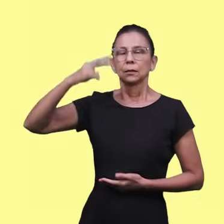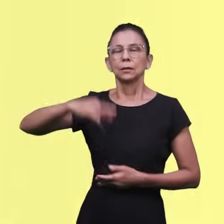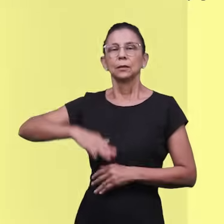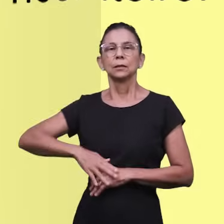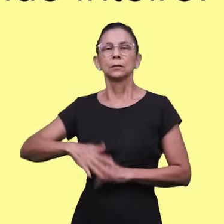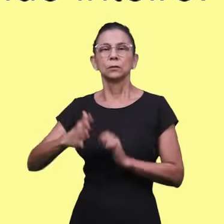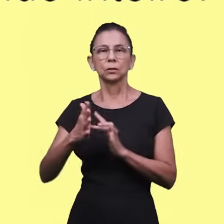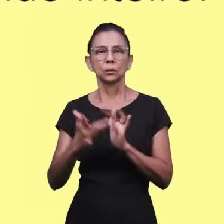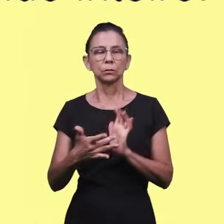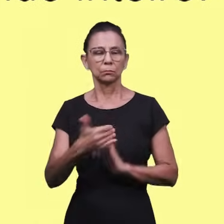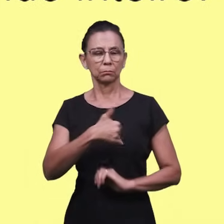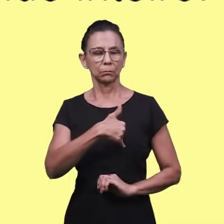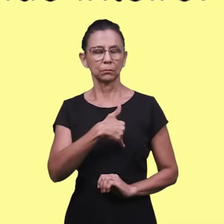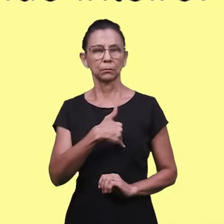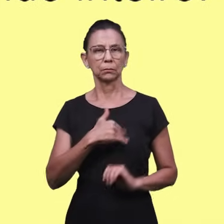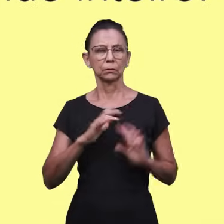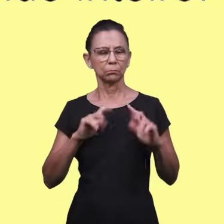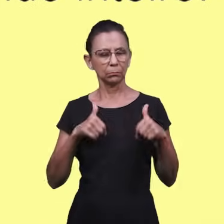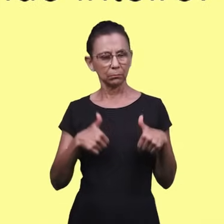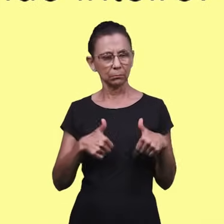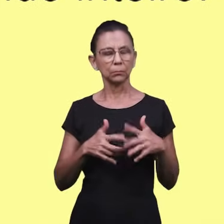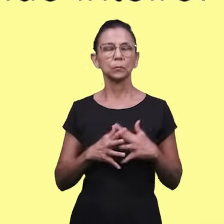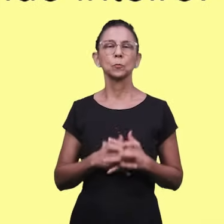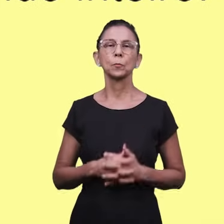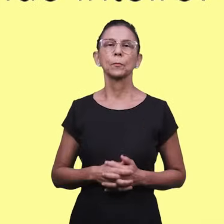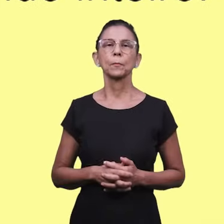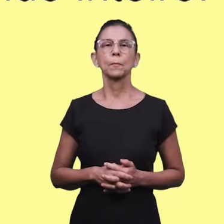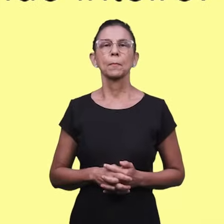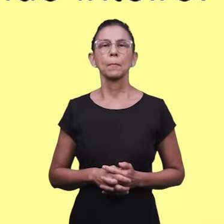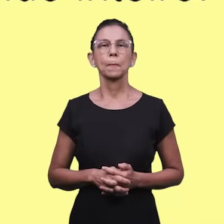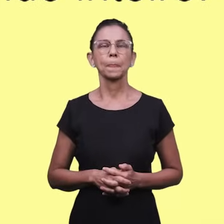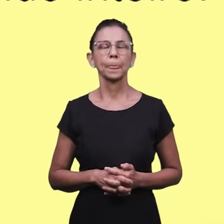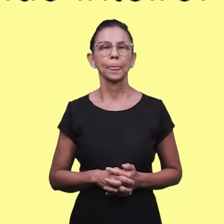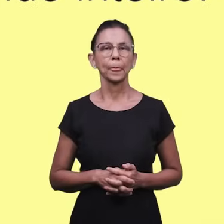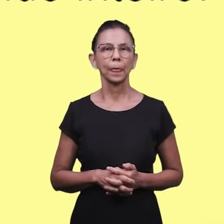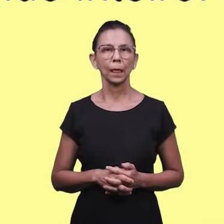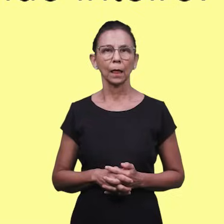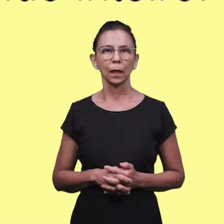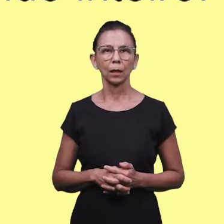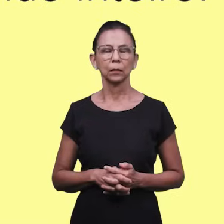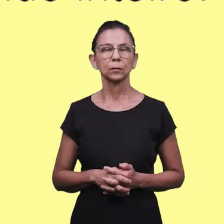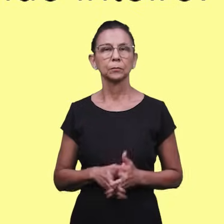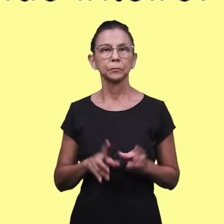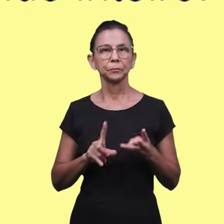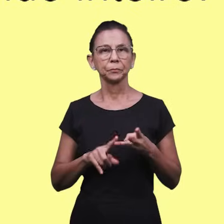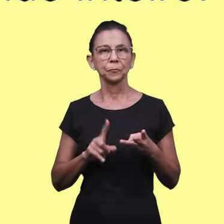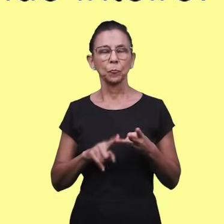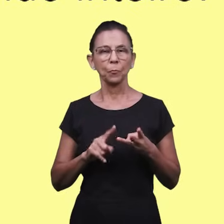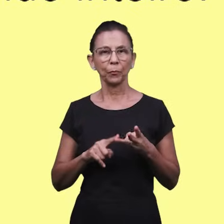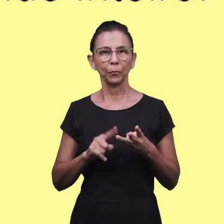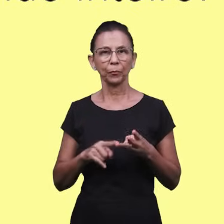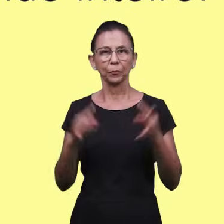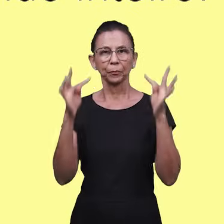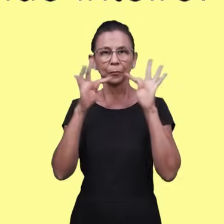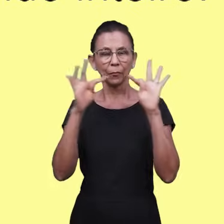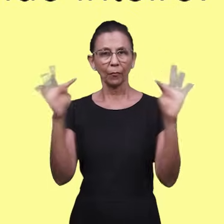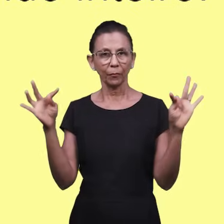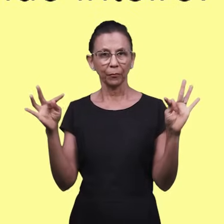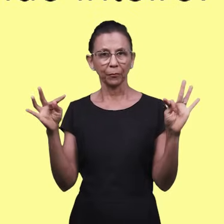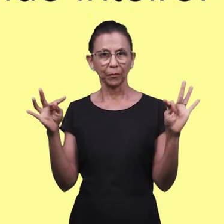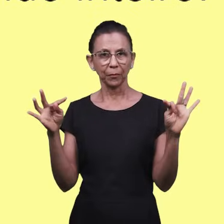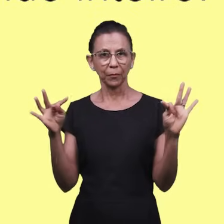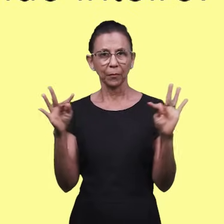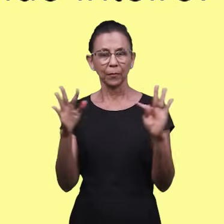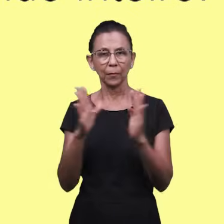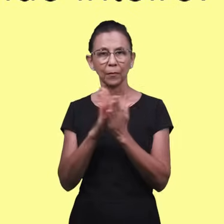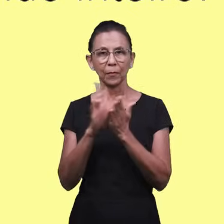nós. E o terceiro e último testemunho da igreja que lemos na palavra é